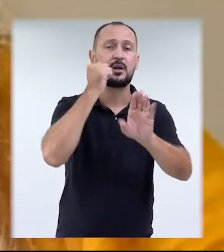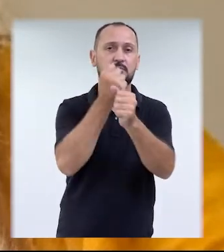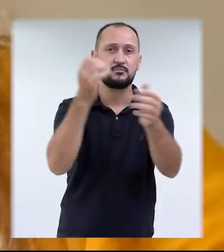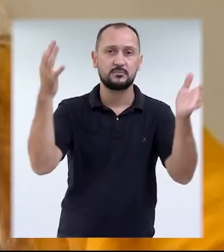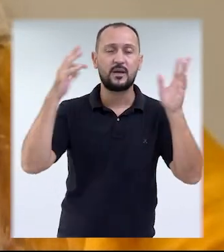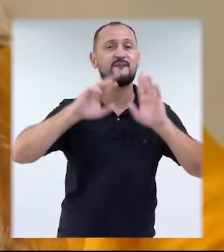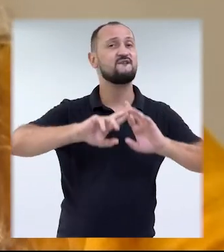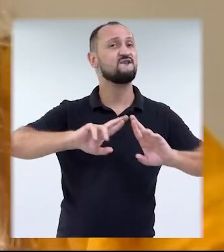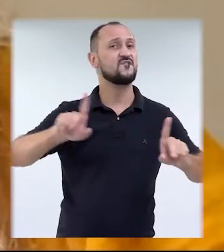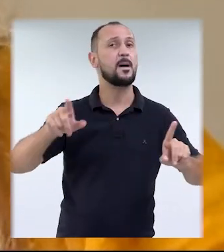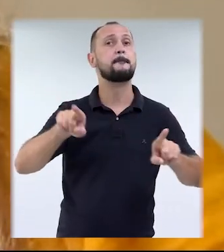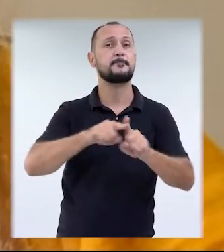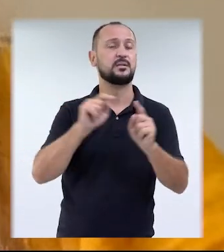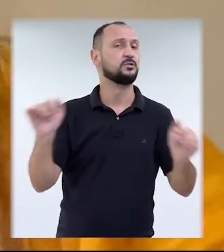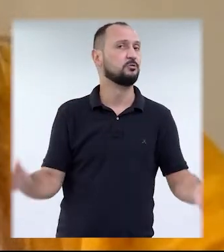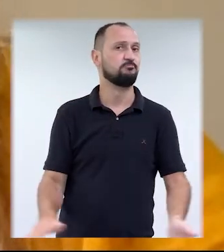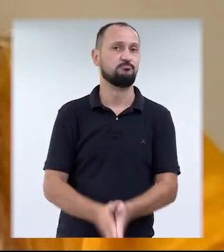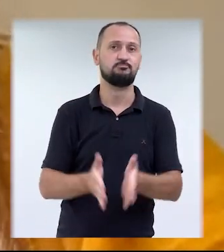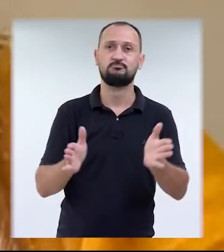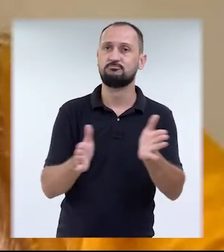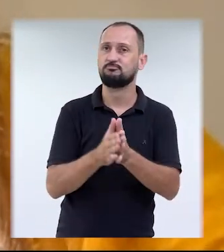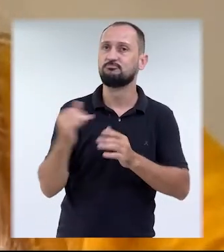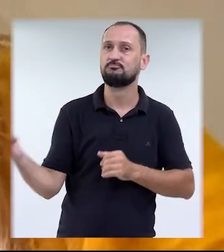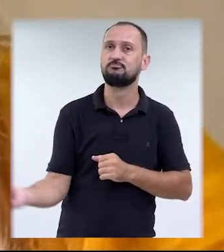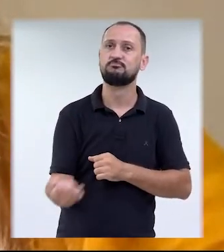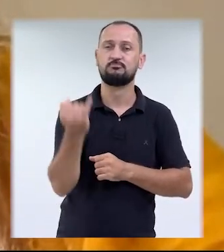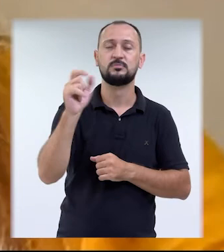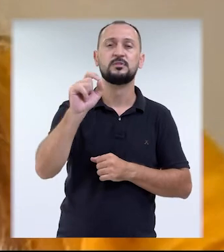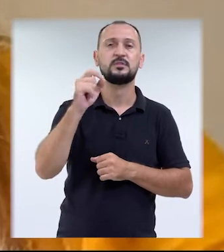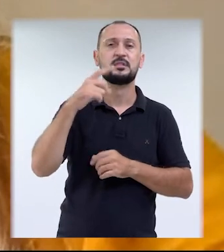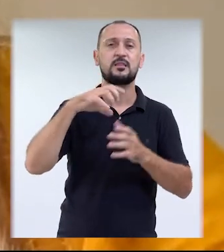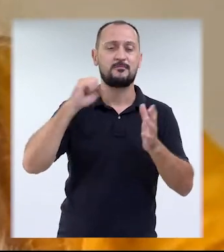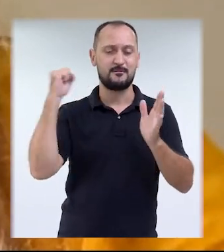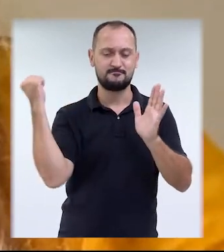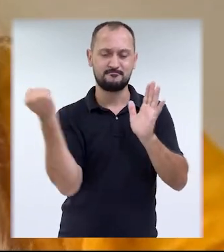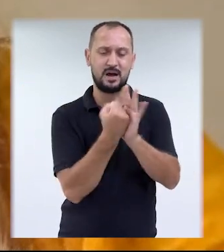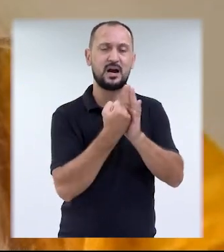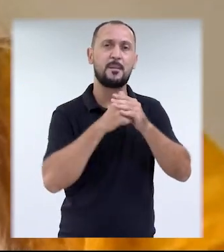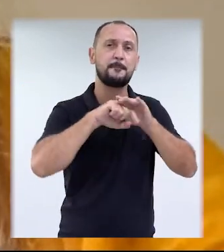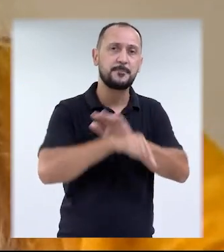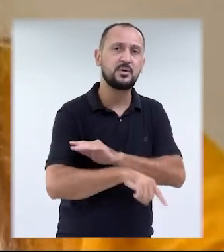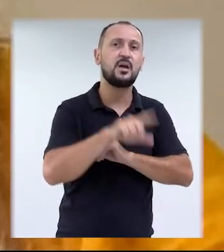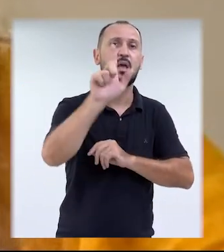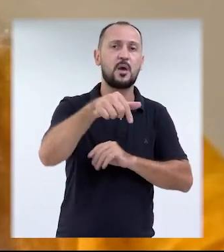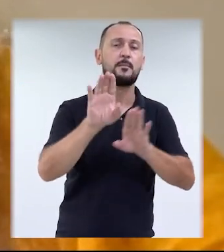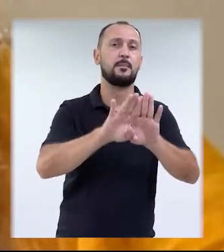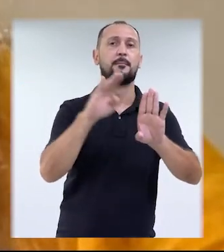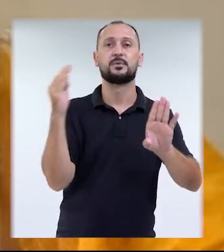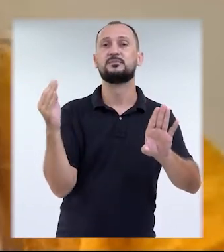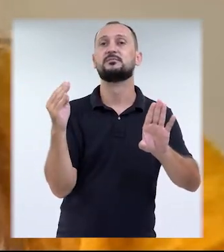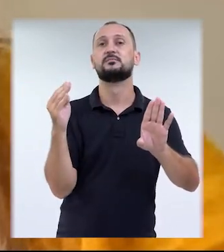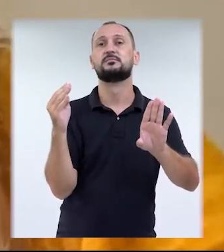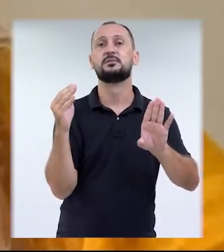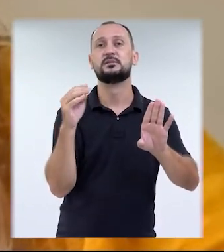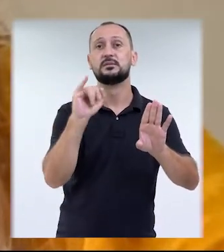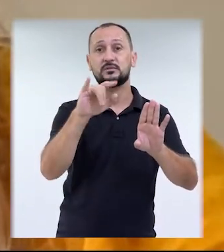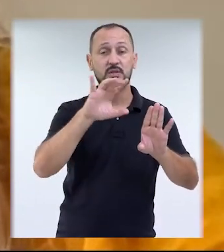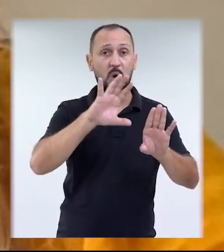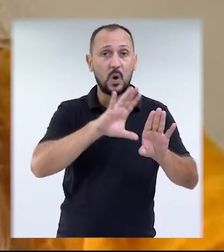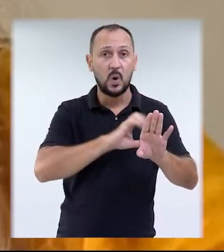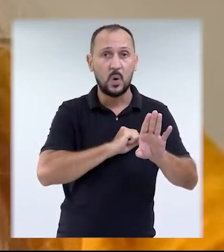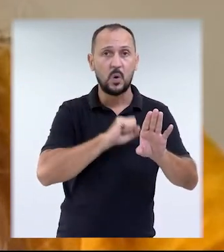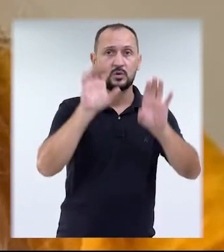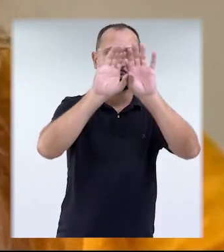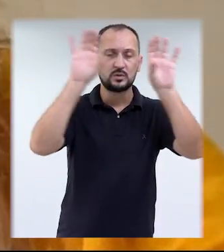são poucas, porém são valiosas. Se você tem uma cicatriz profunda, ela é uma porta. Se